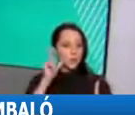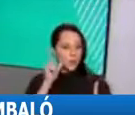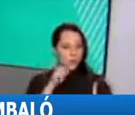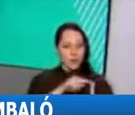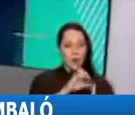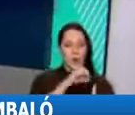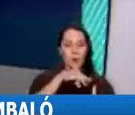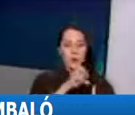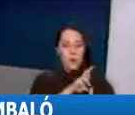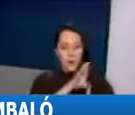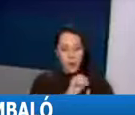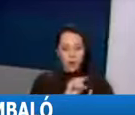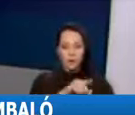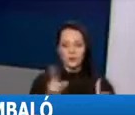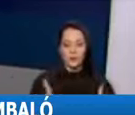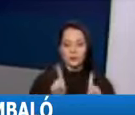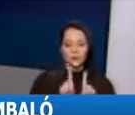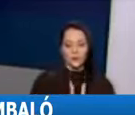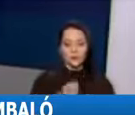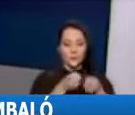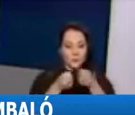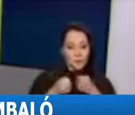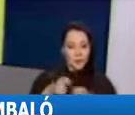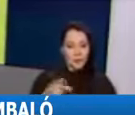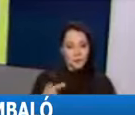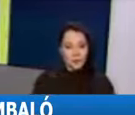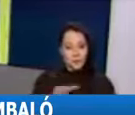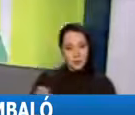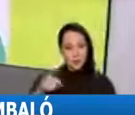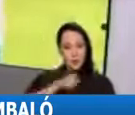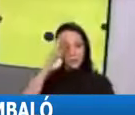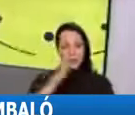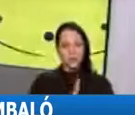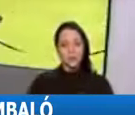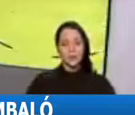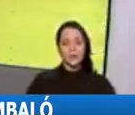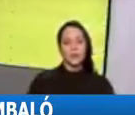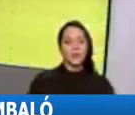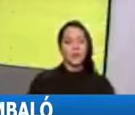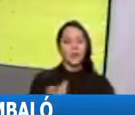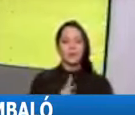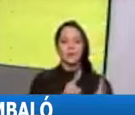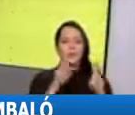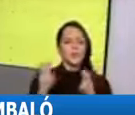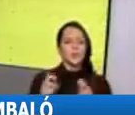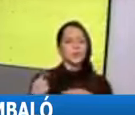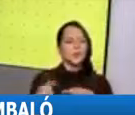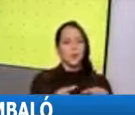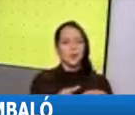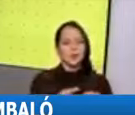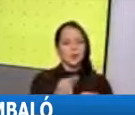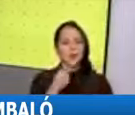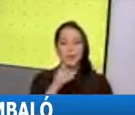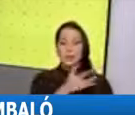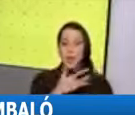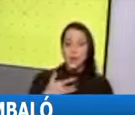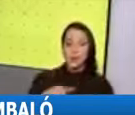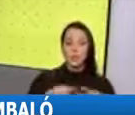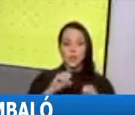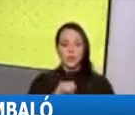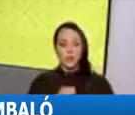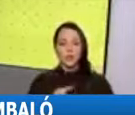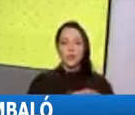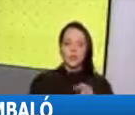Omar o sissoko em valor que está em visita oficial ao Brasil entre os assuntos debatidos saúde